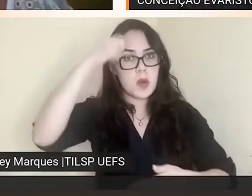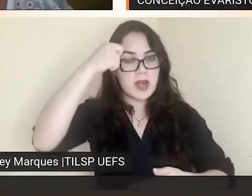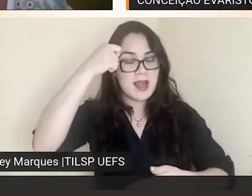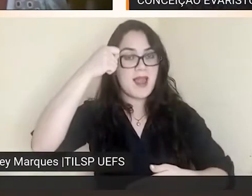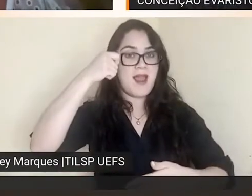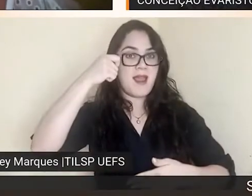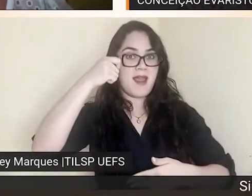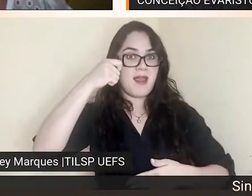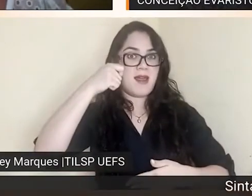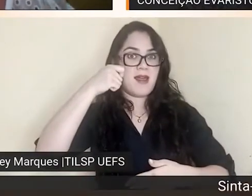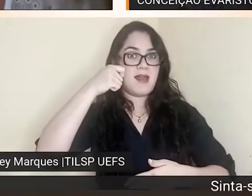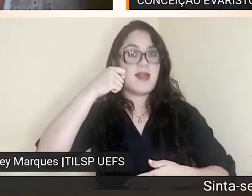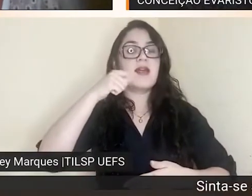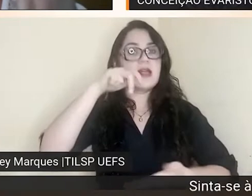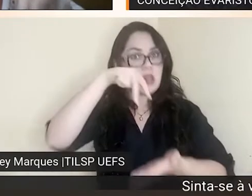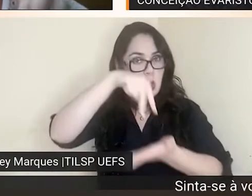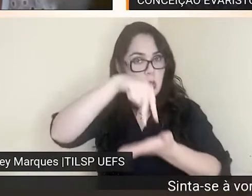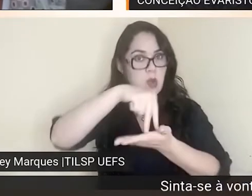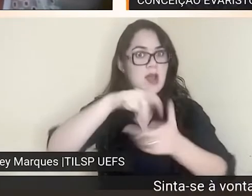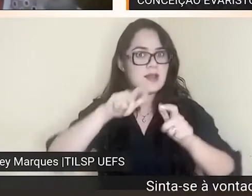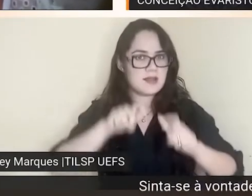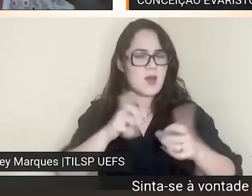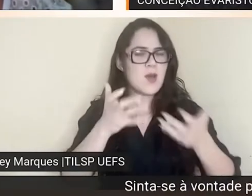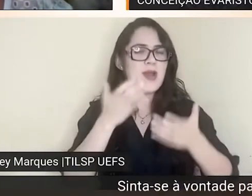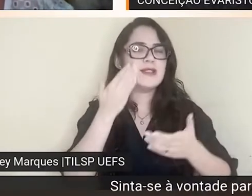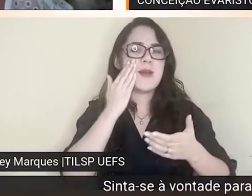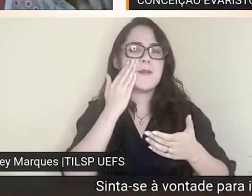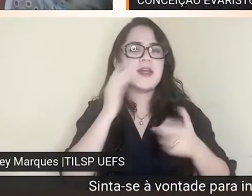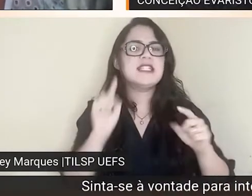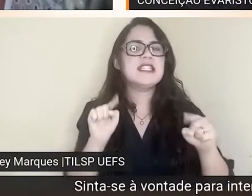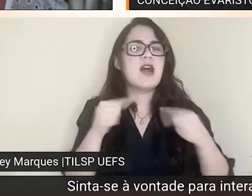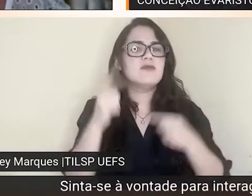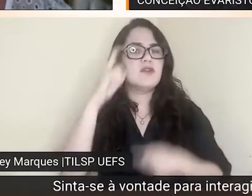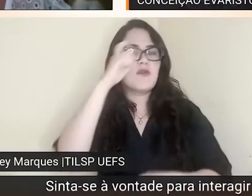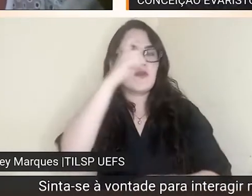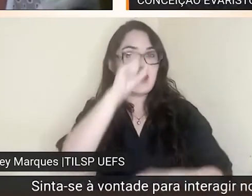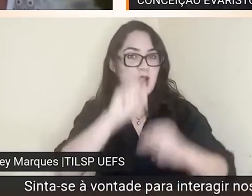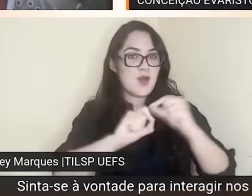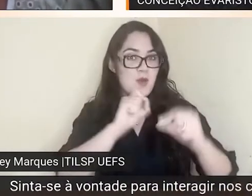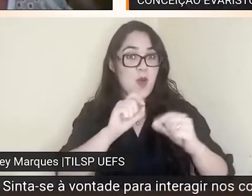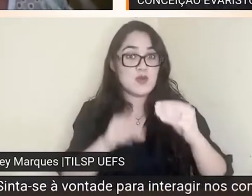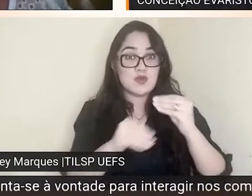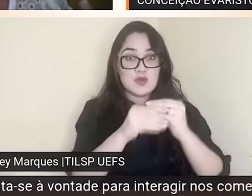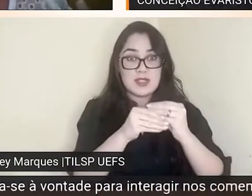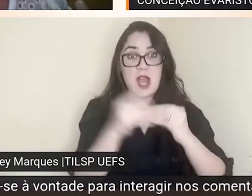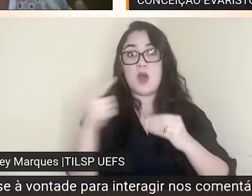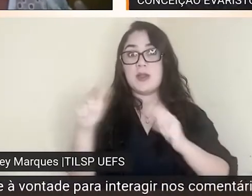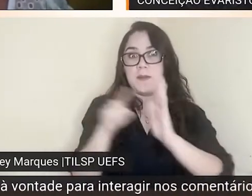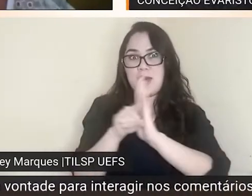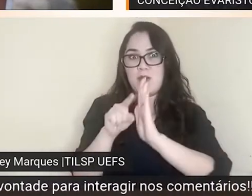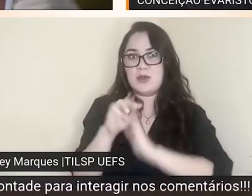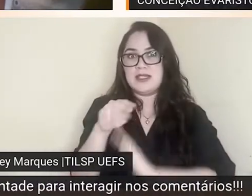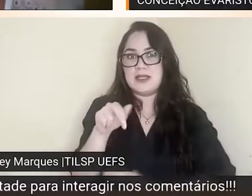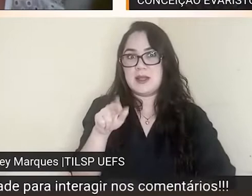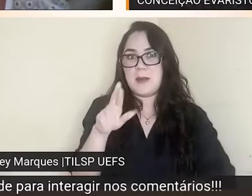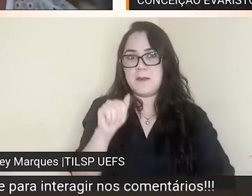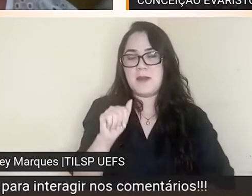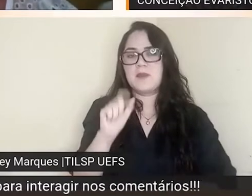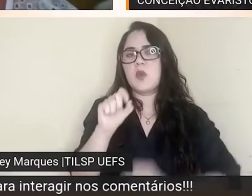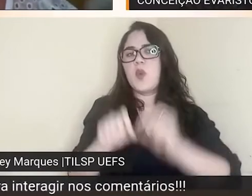queria que você falasse dessa dificuldade. E já juntar com a perguntinha de Marta, que ela diz assim: o que que tem de autoral? O que é que tem